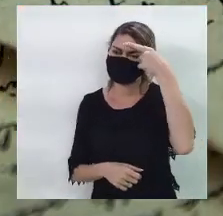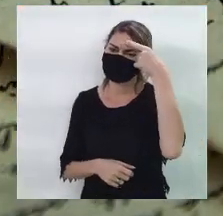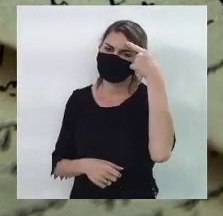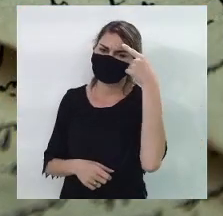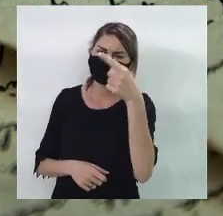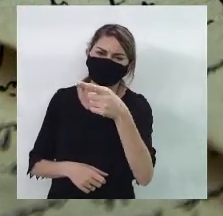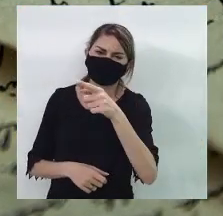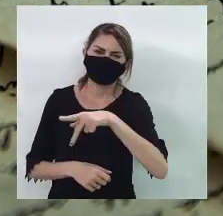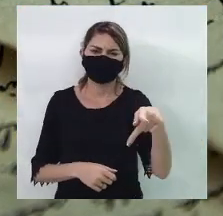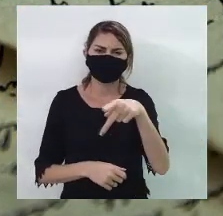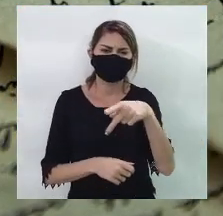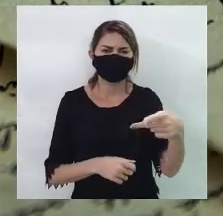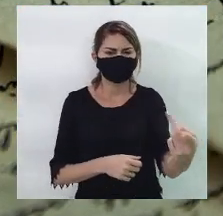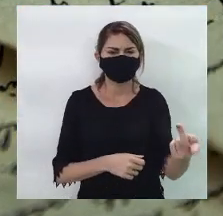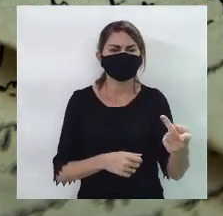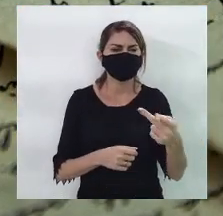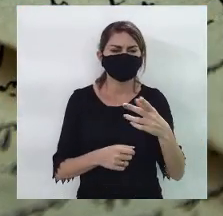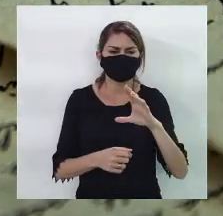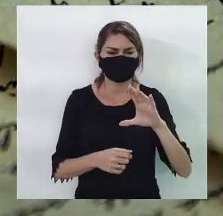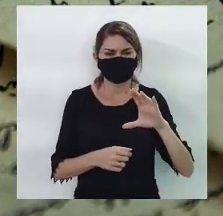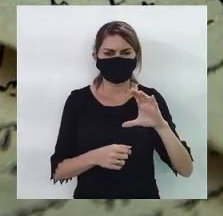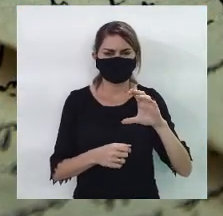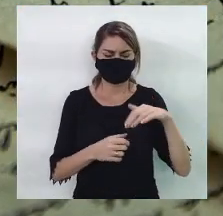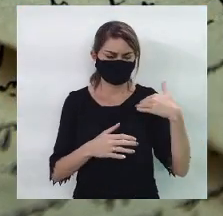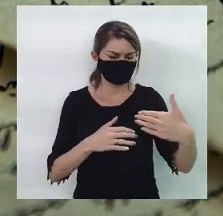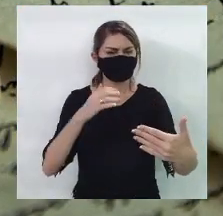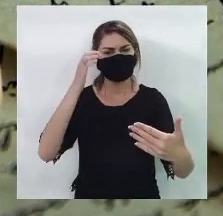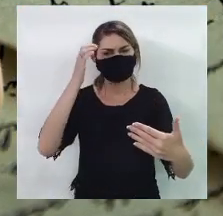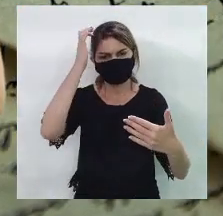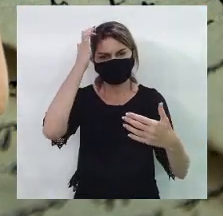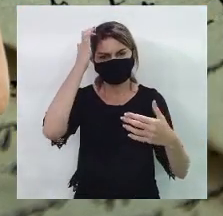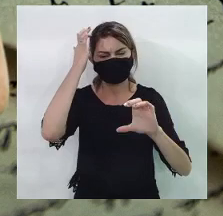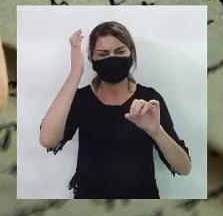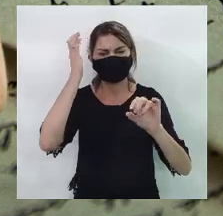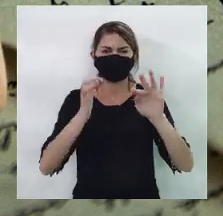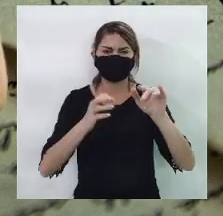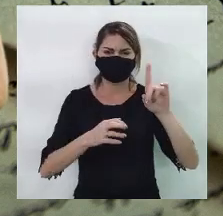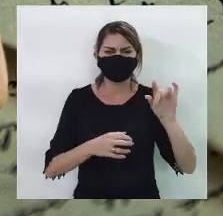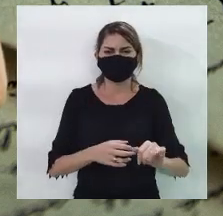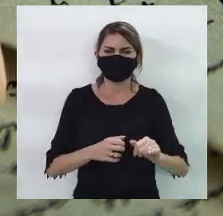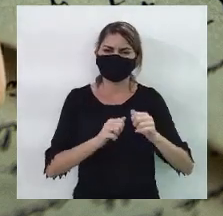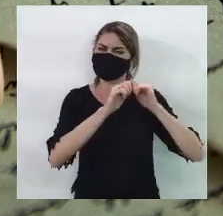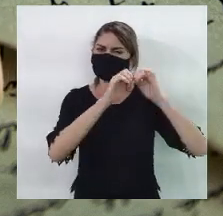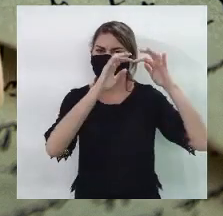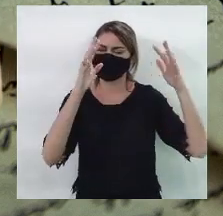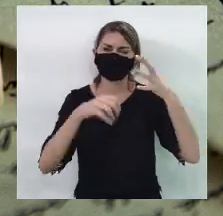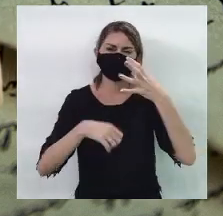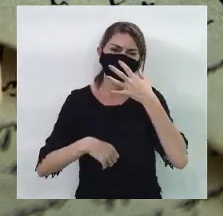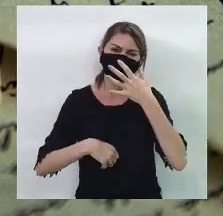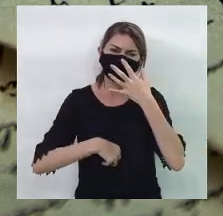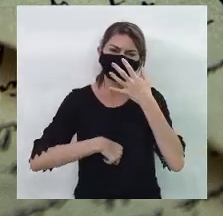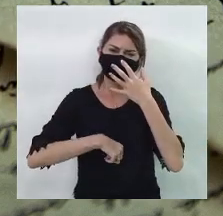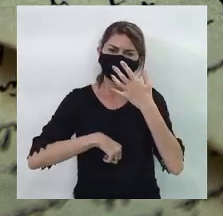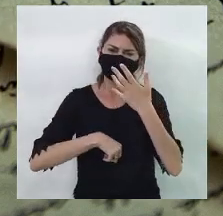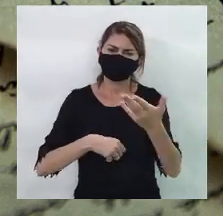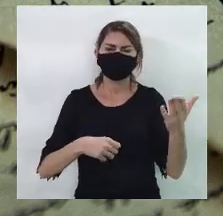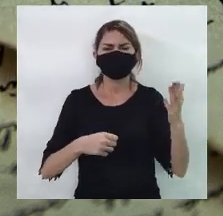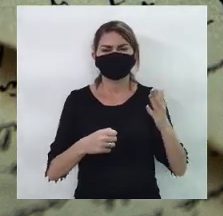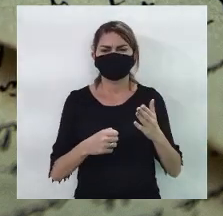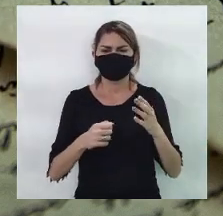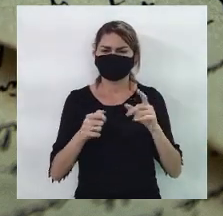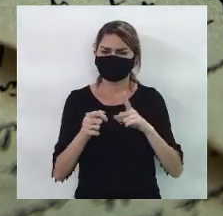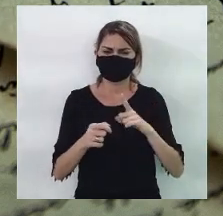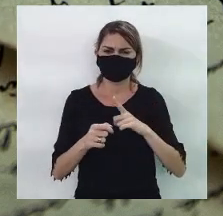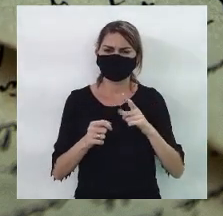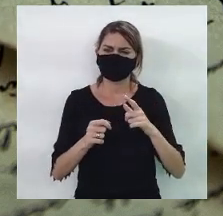da professora, ela é cotidiano, não é isso? O cotidiano, inesperado, mágico. Observar que do cotidiano ela